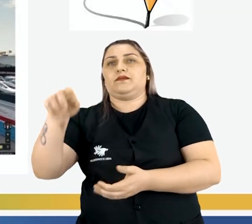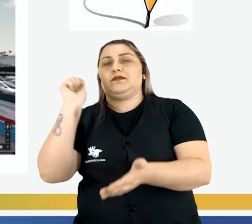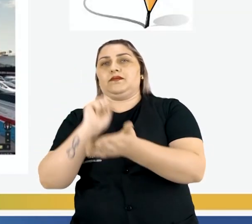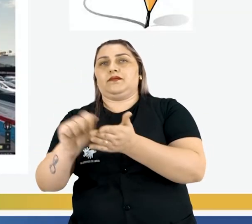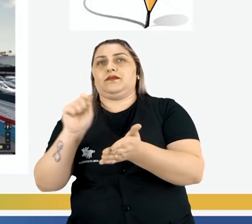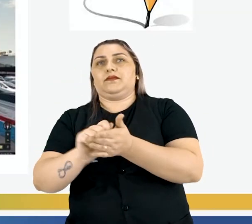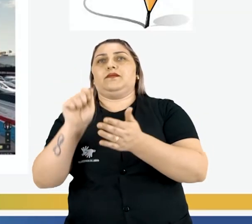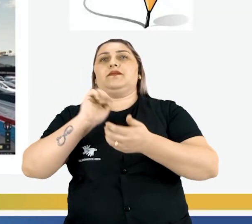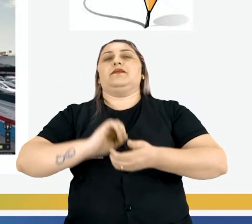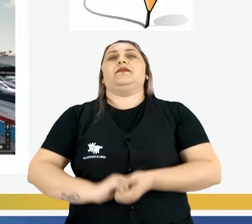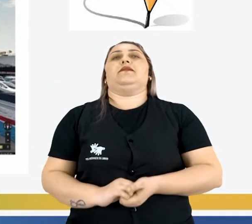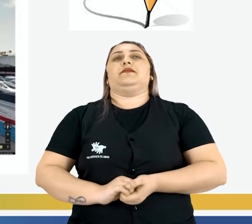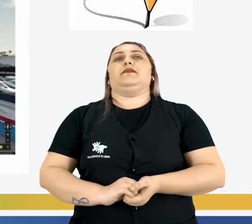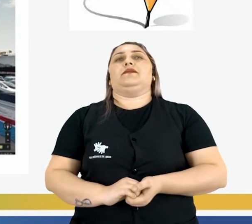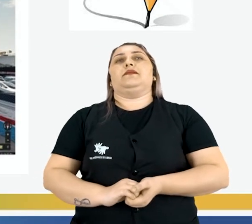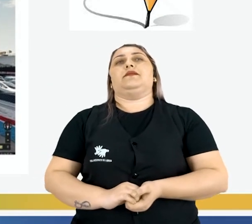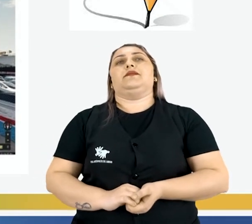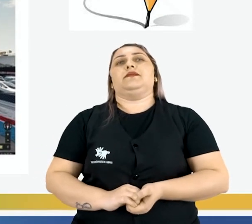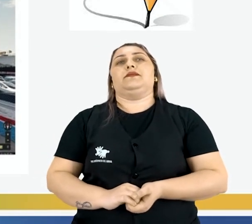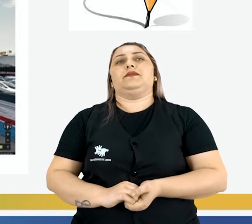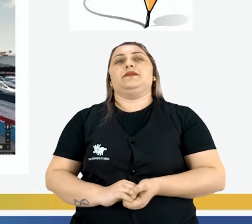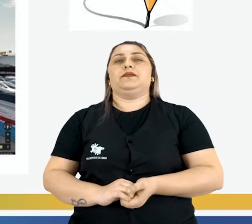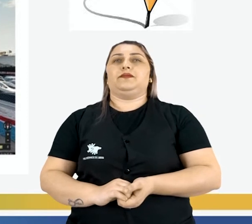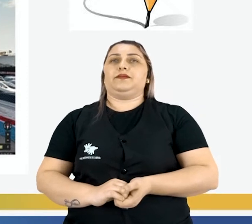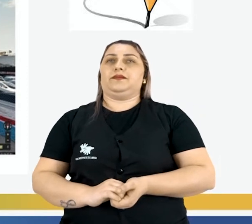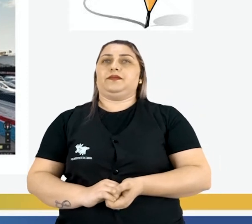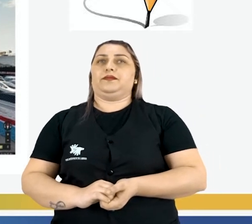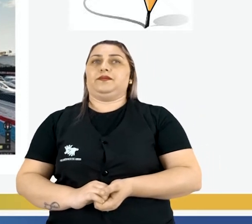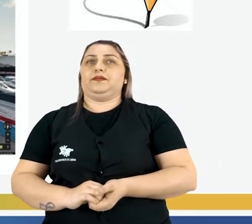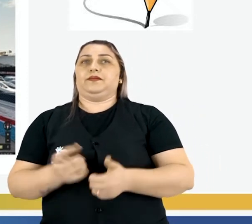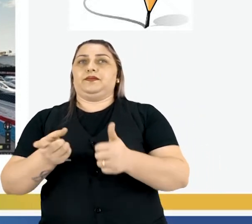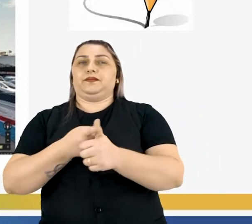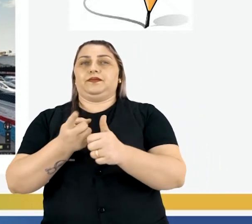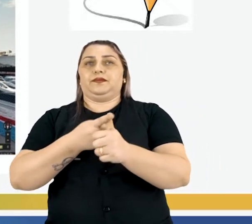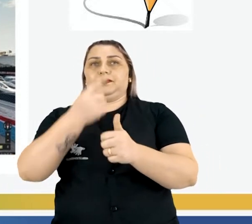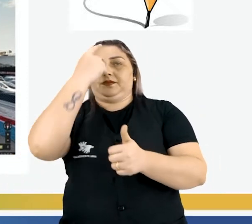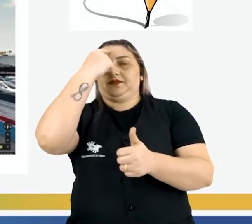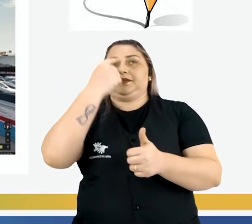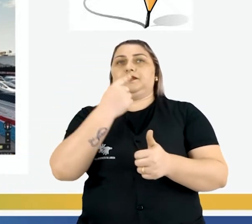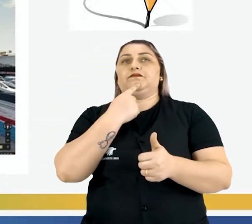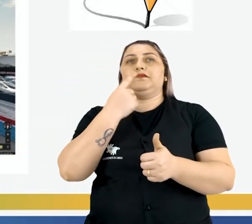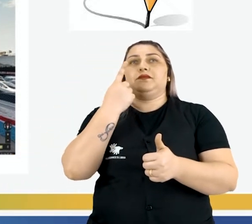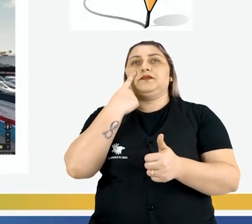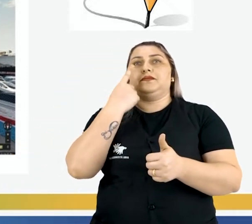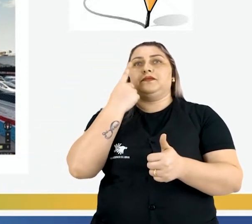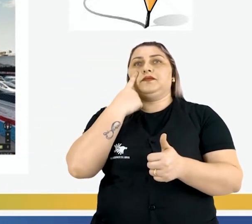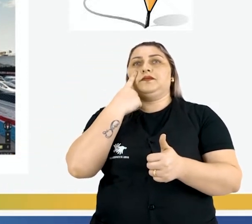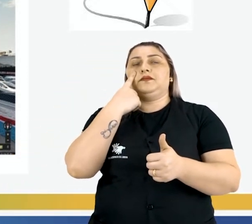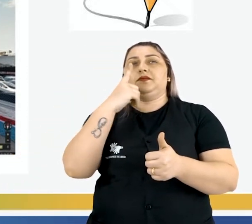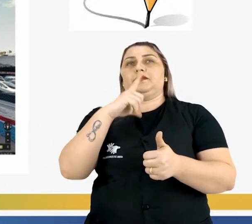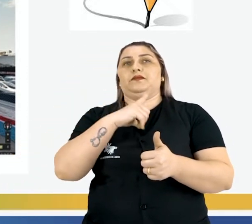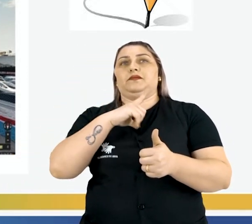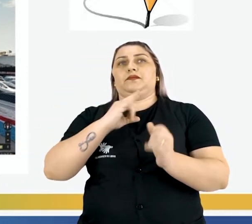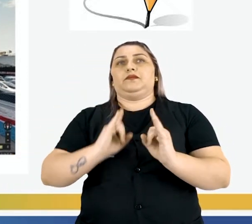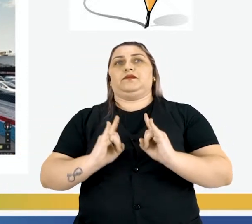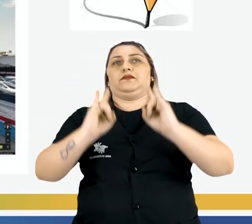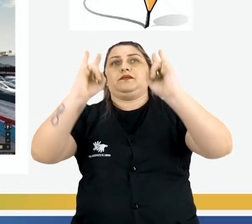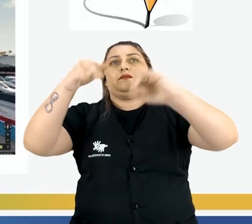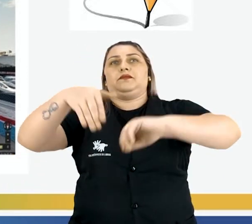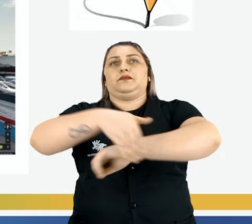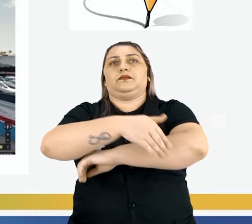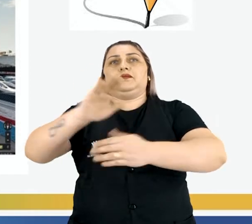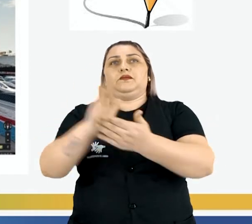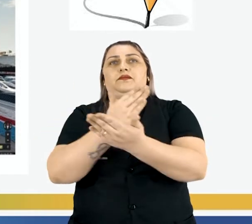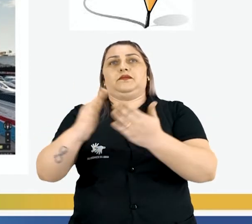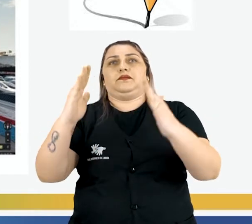escreverem, observando aí, olha só. Na primeira imagem, observem, nós temos um prédio, a rua,